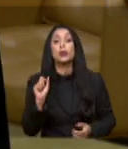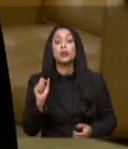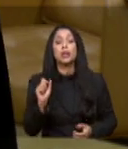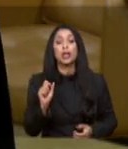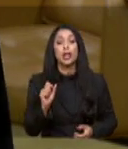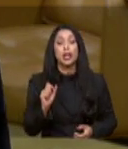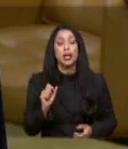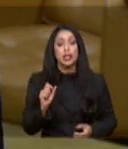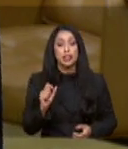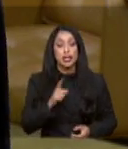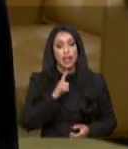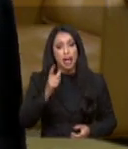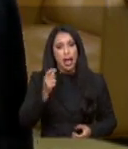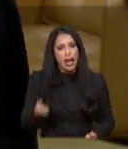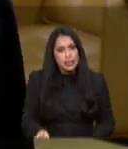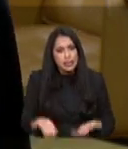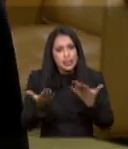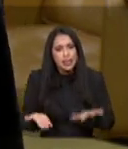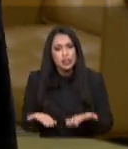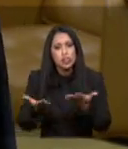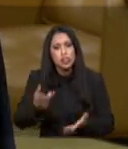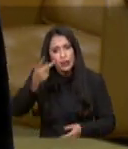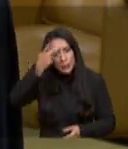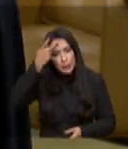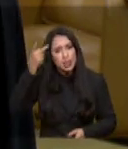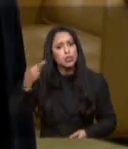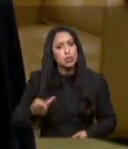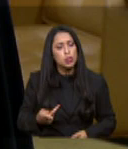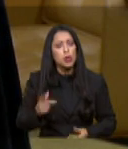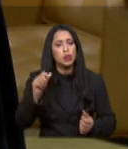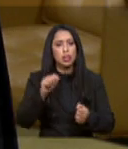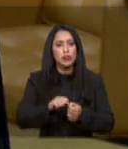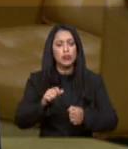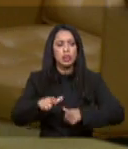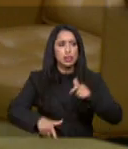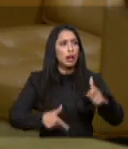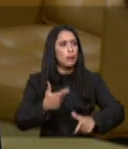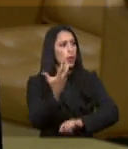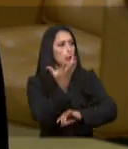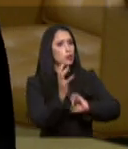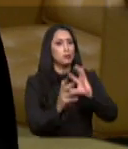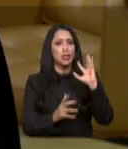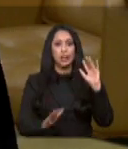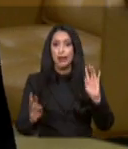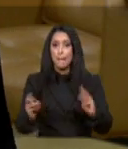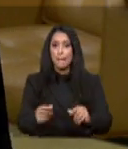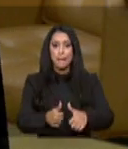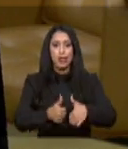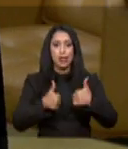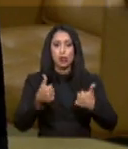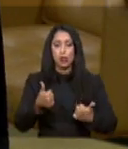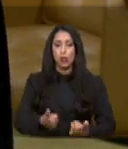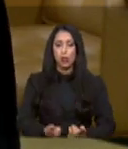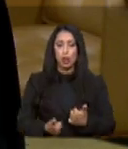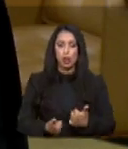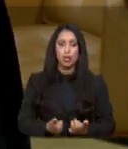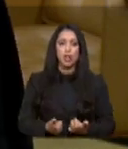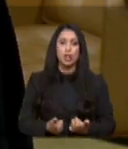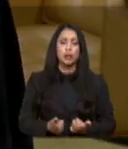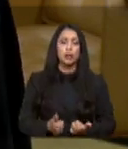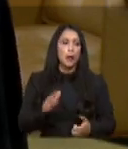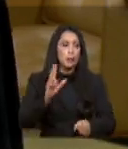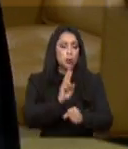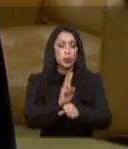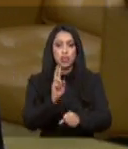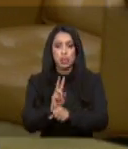recompensa e incentiva diretamente aqueles que prestam serviços ambientais, melhorando a rentabilidade das atividades de